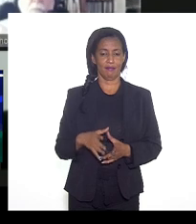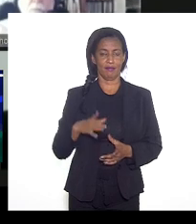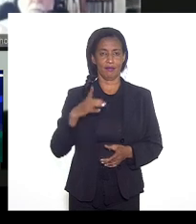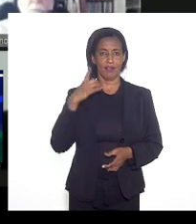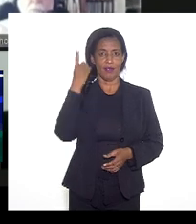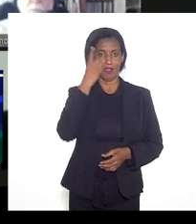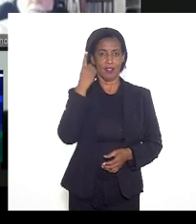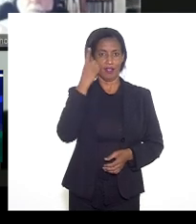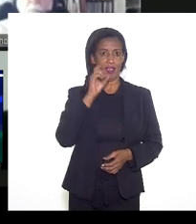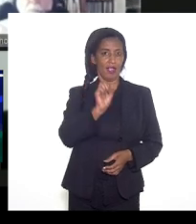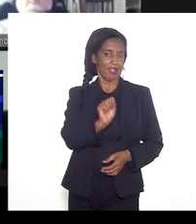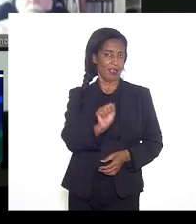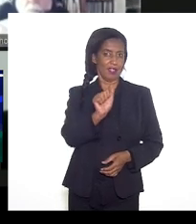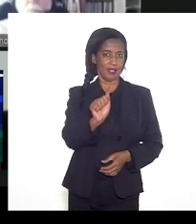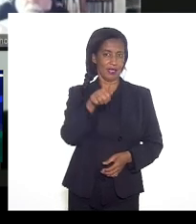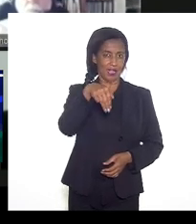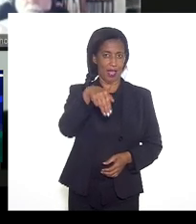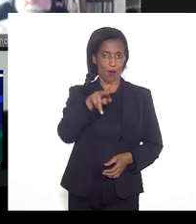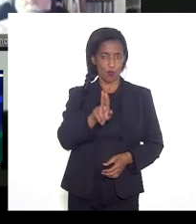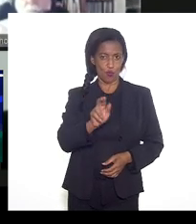Deputado Samuel Malafaia.